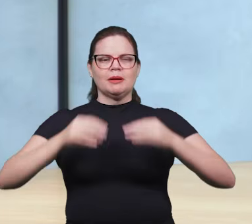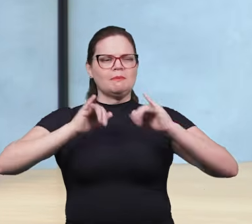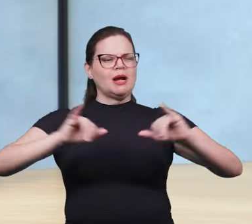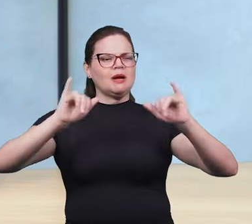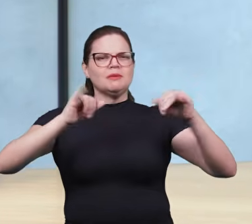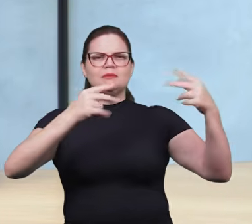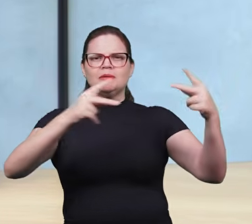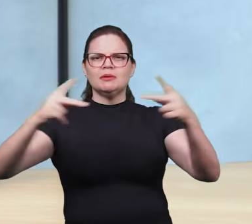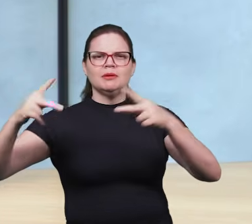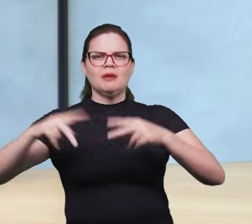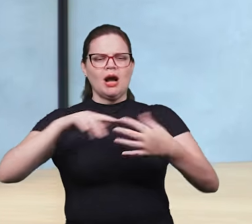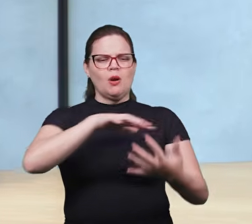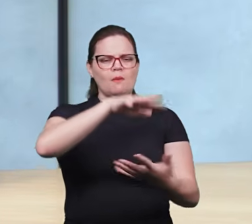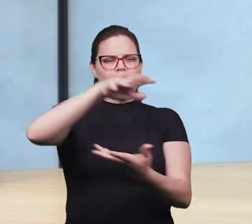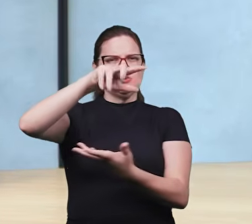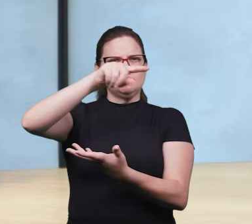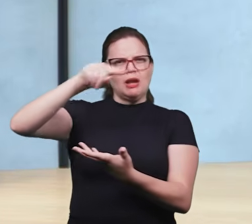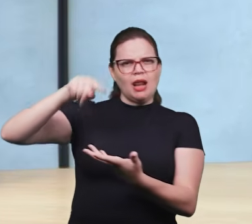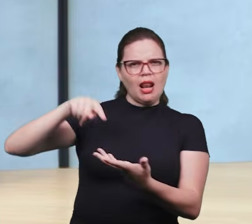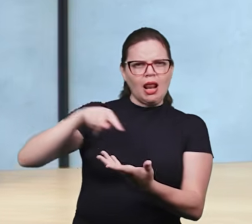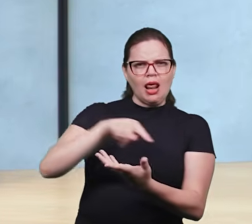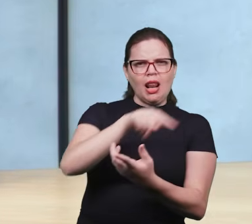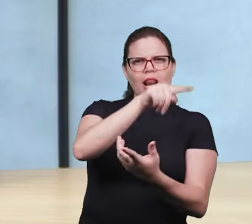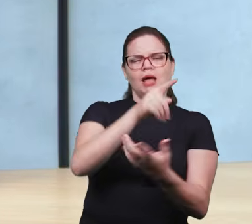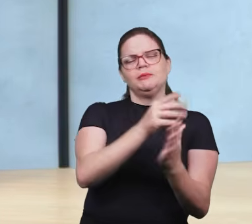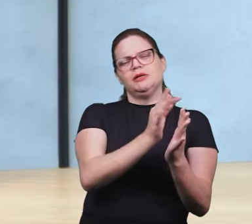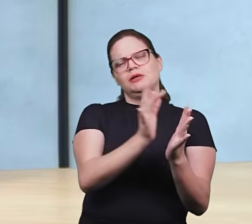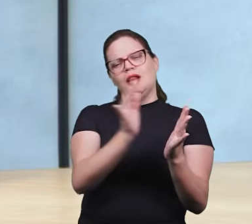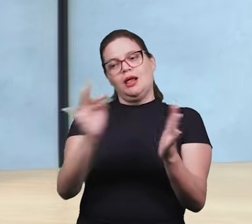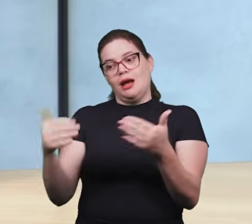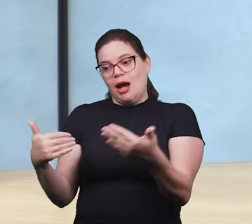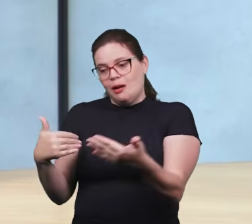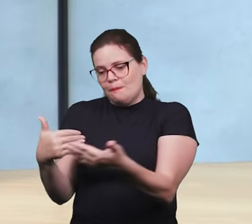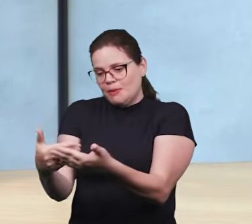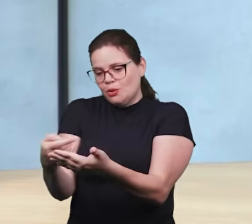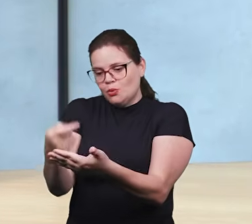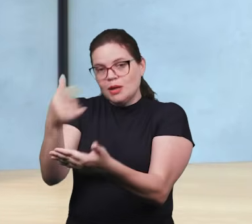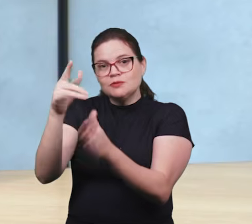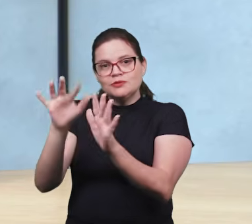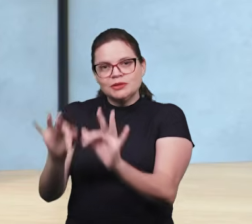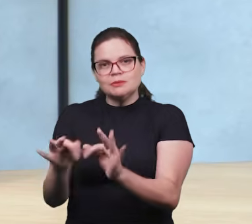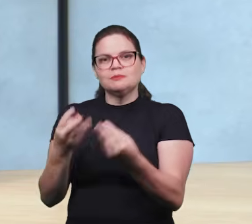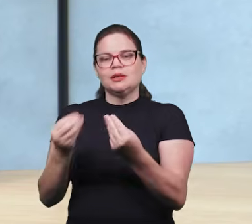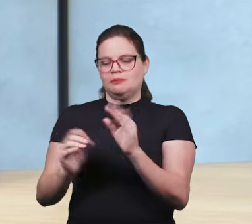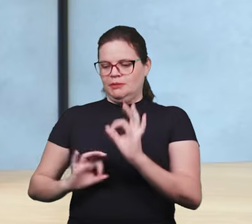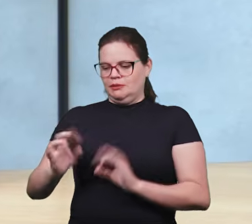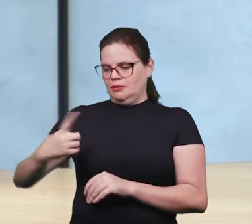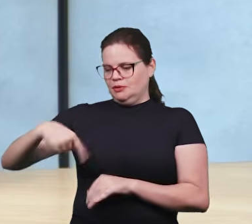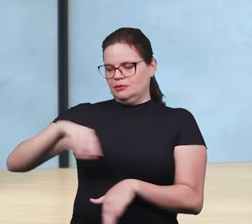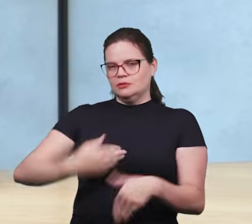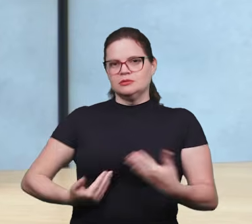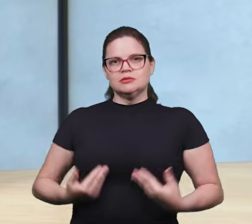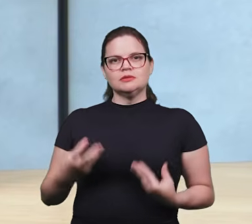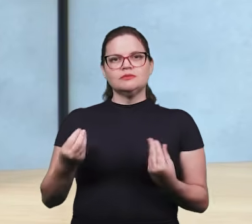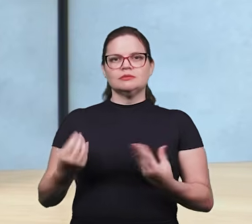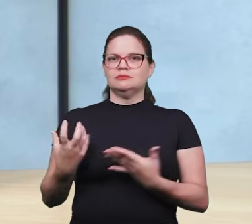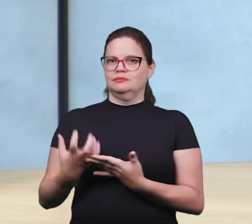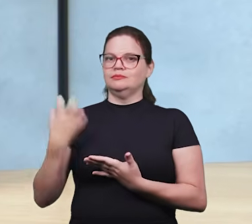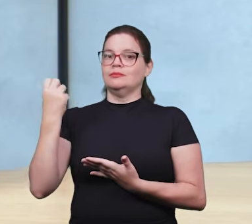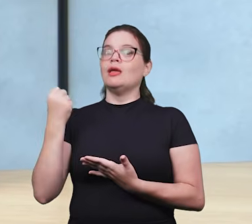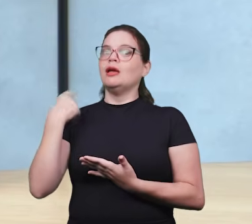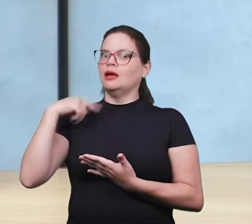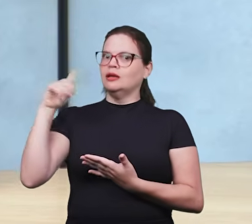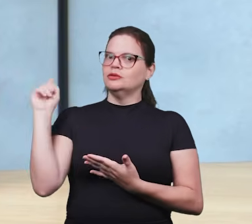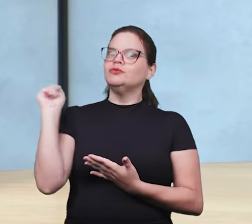Mas agora, a operação do Espírito Santo é preparar a igreja para o arrebatamento. Ele fala que isso seria uma